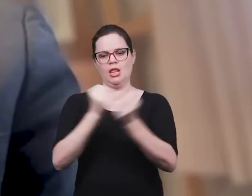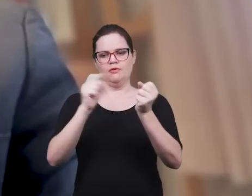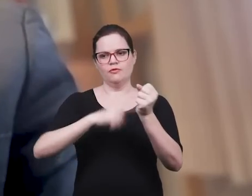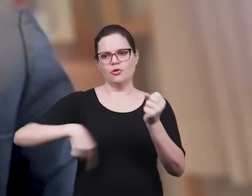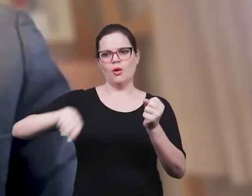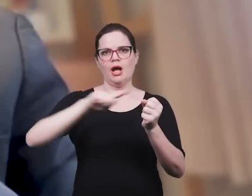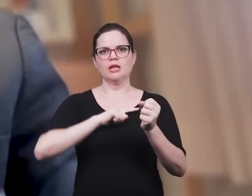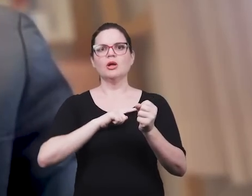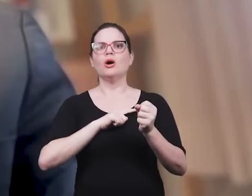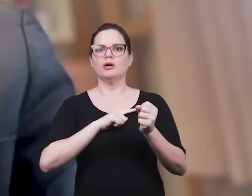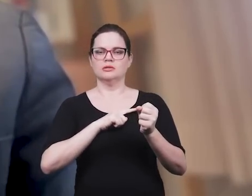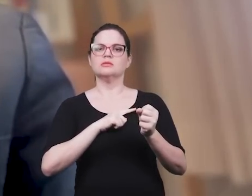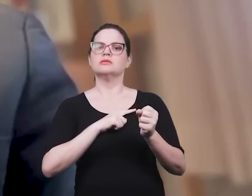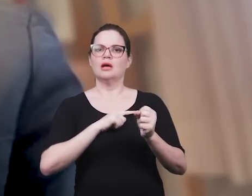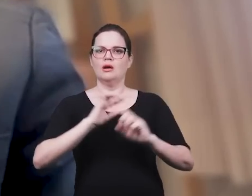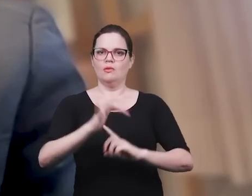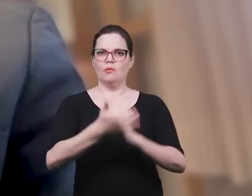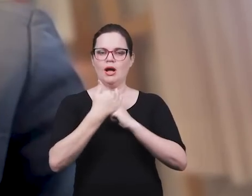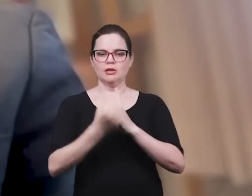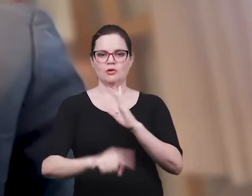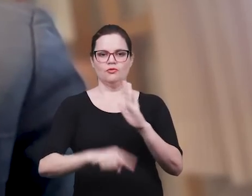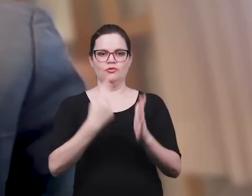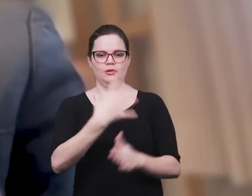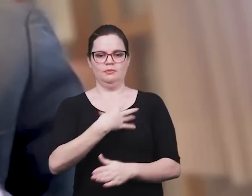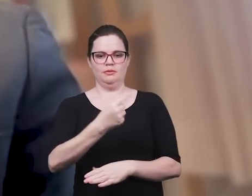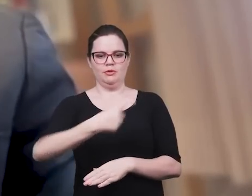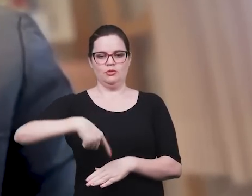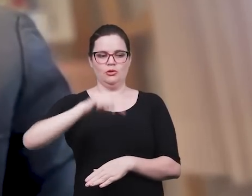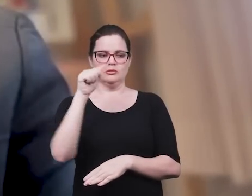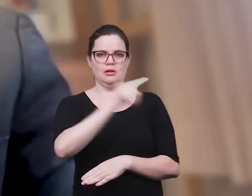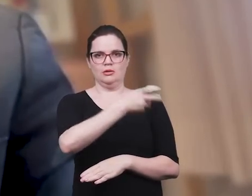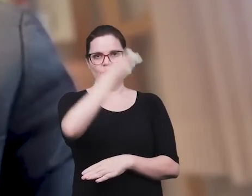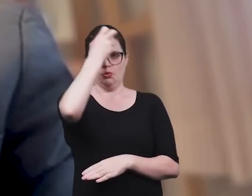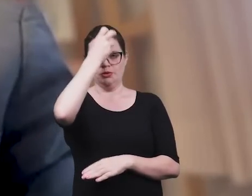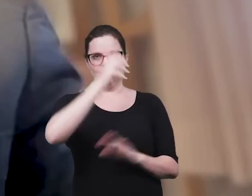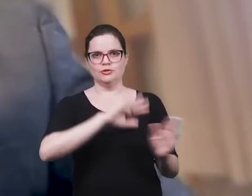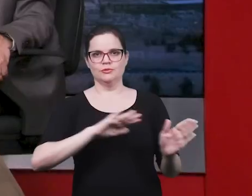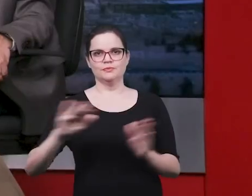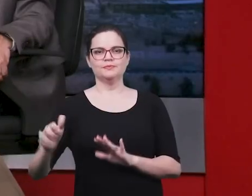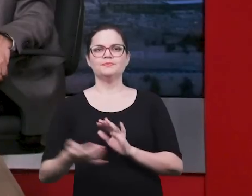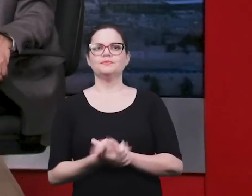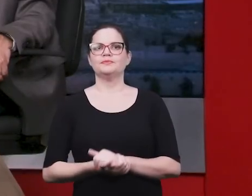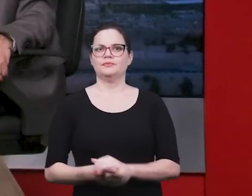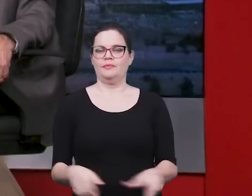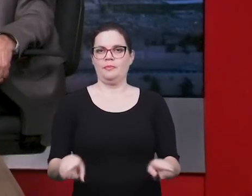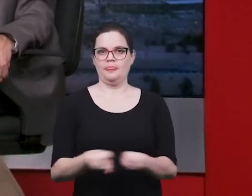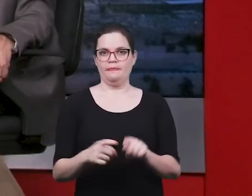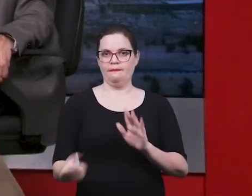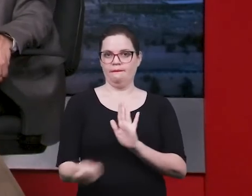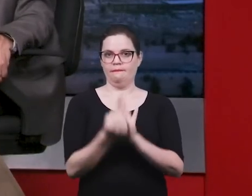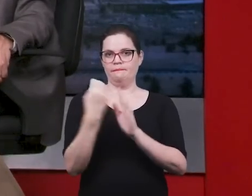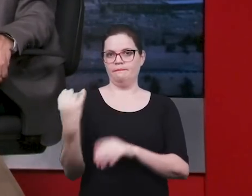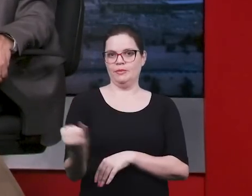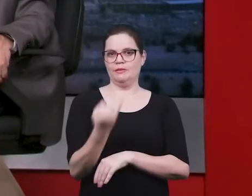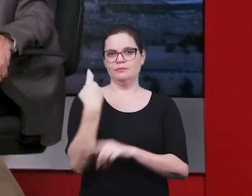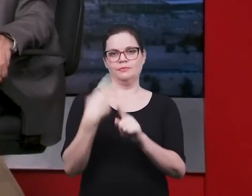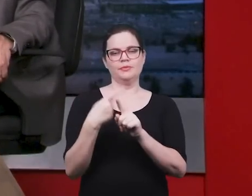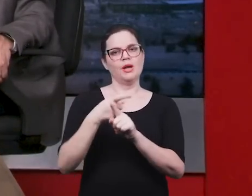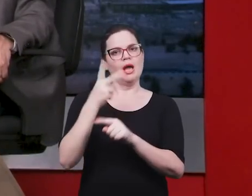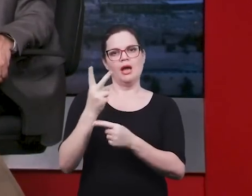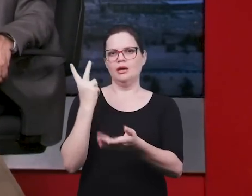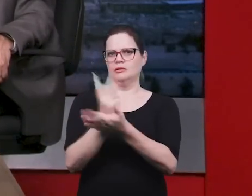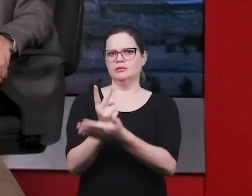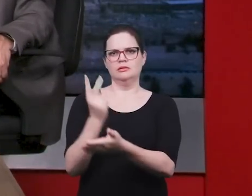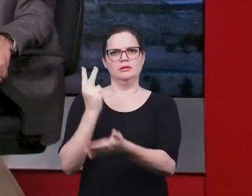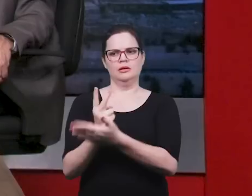de morte dos primogênitos lá no Egito. Isso é muito bom. Esse marco aí é importante porque é um estatuto